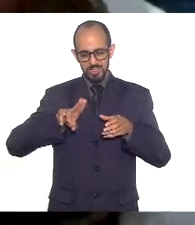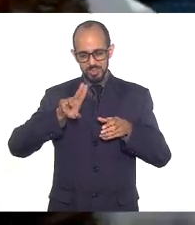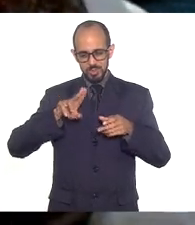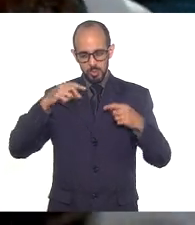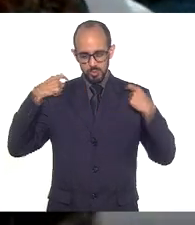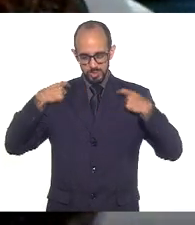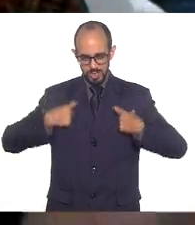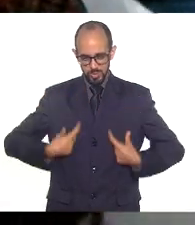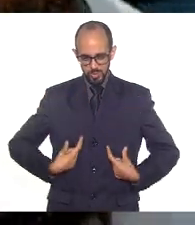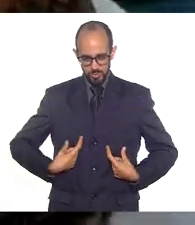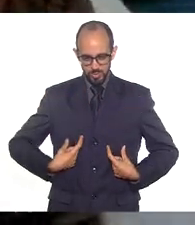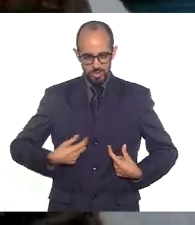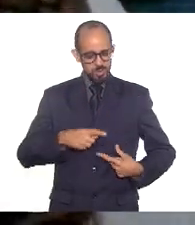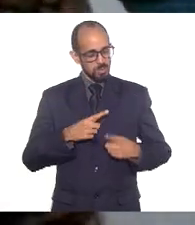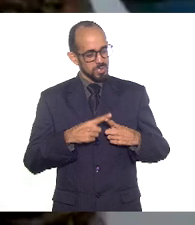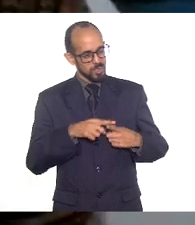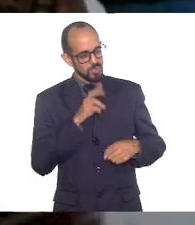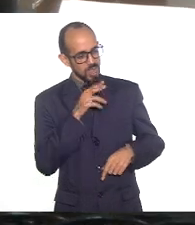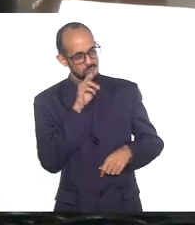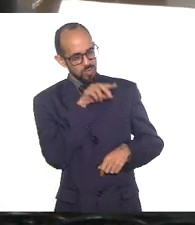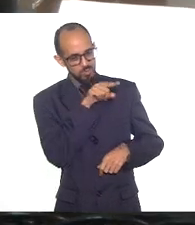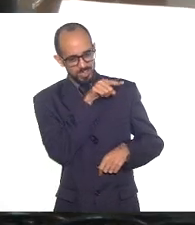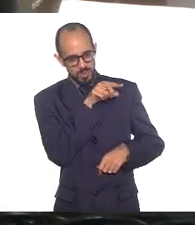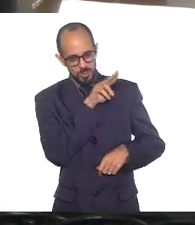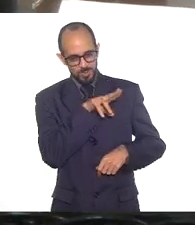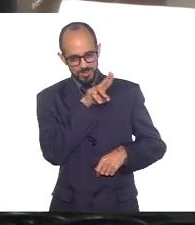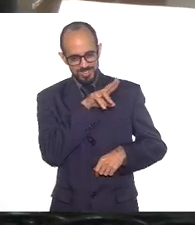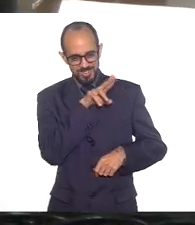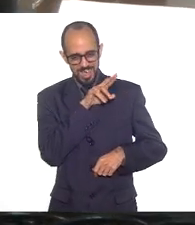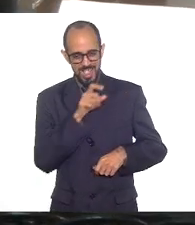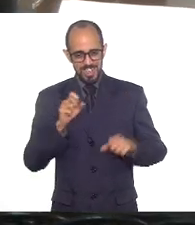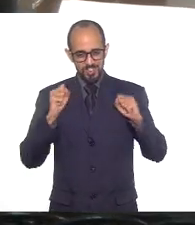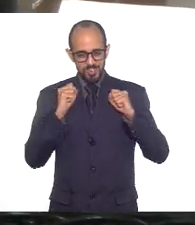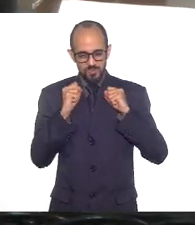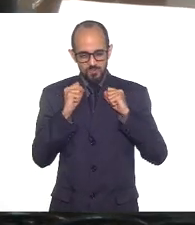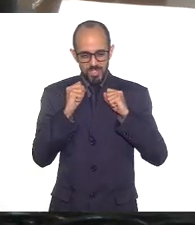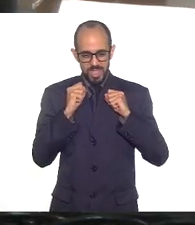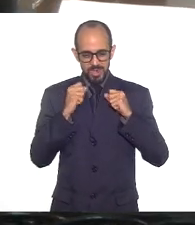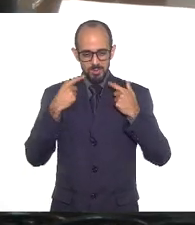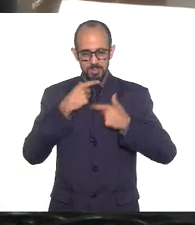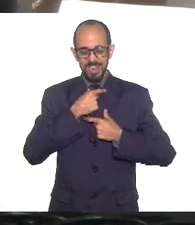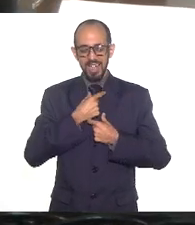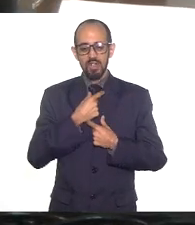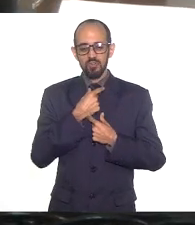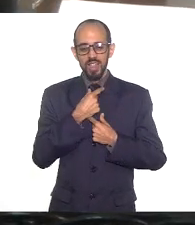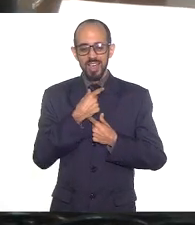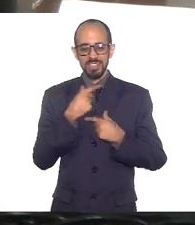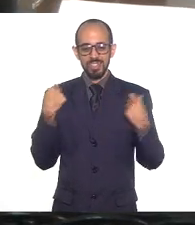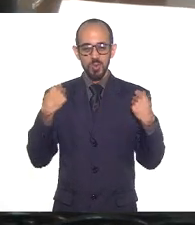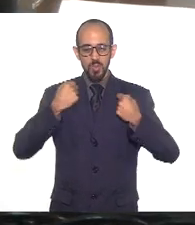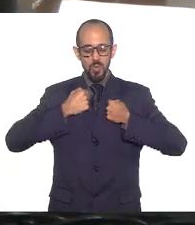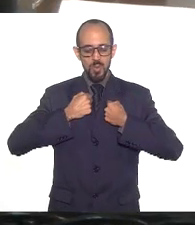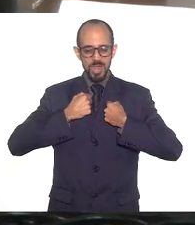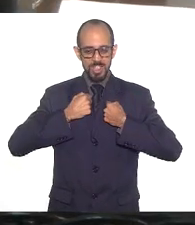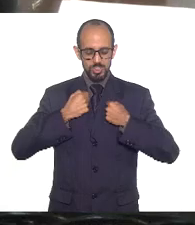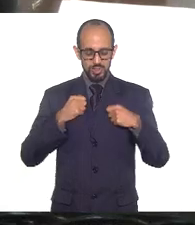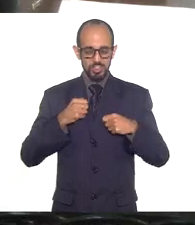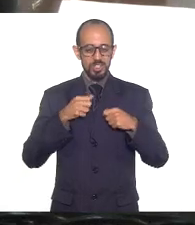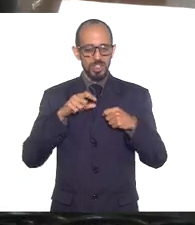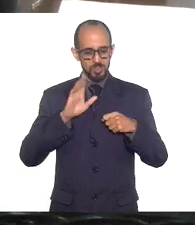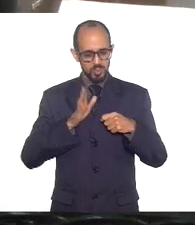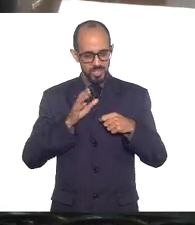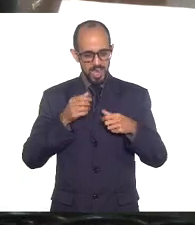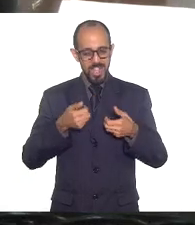é um pouco mais discreto Eu já vi você usar com leite no inverno com a gravatinha um colete Então já separei um colete